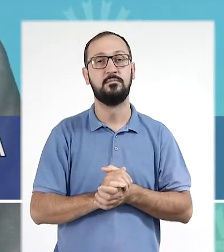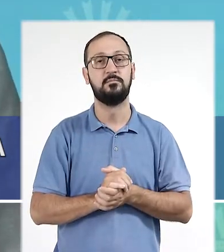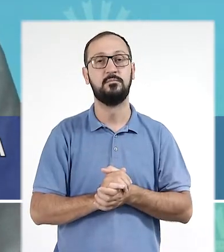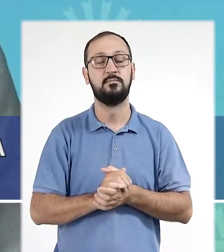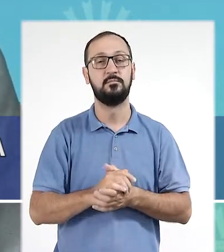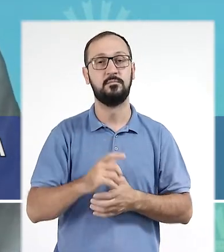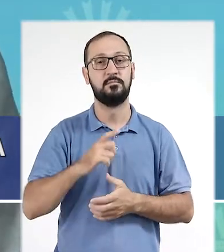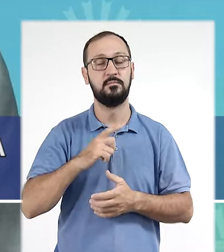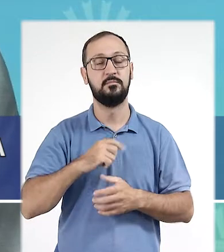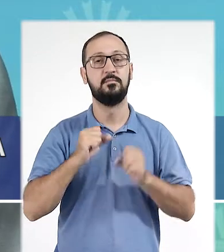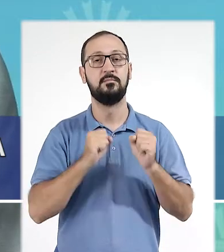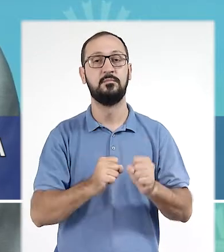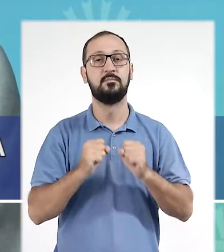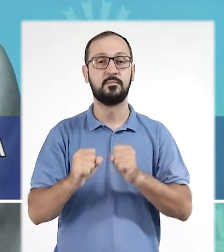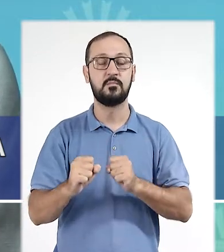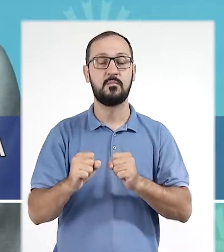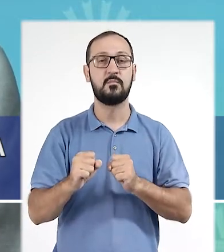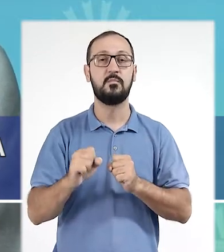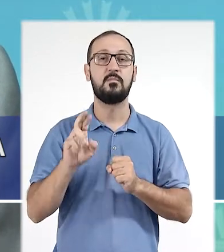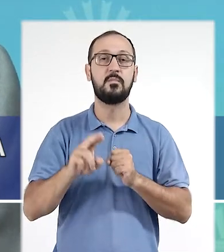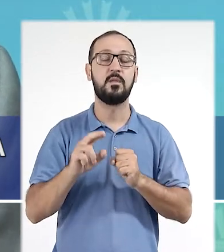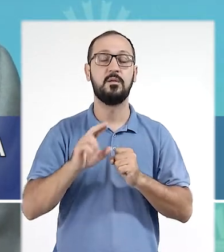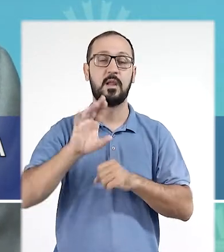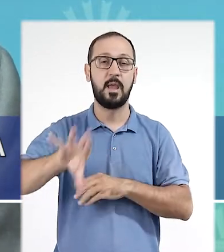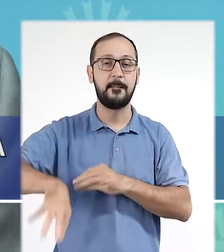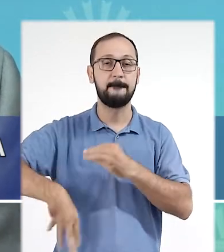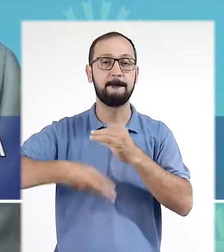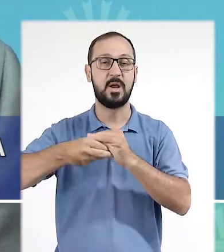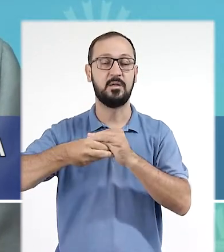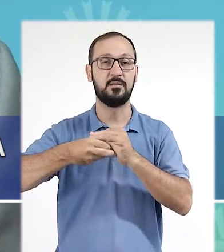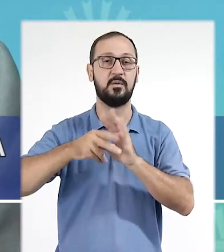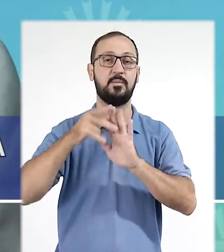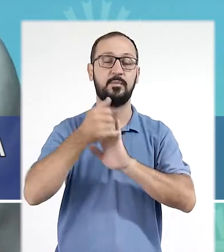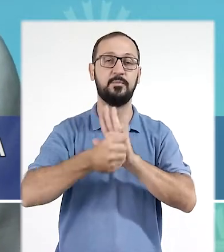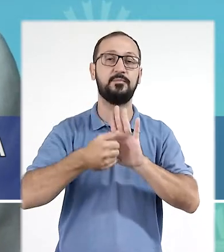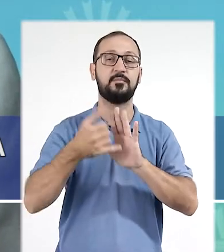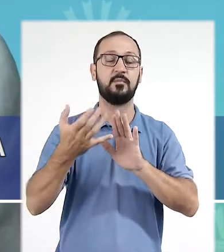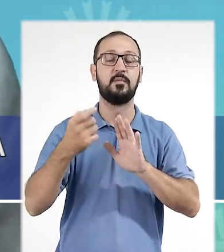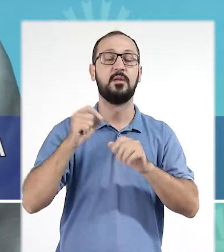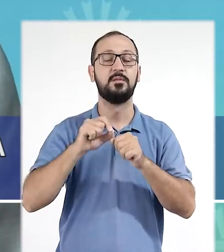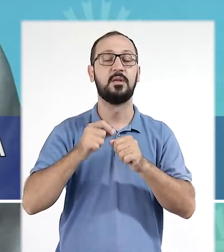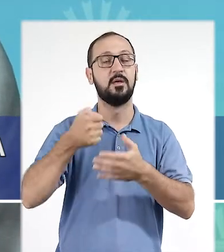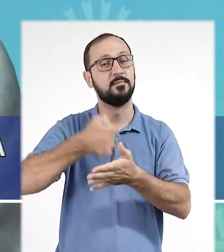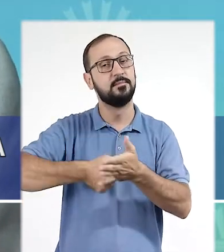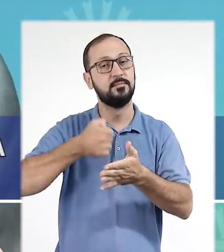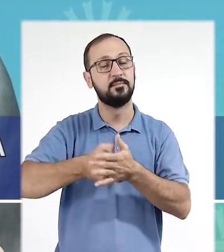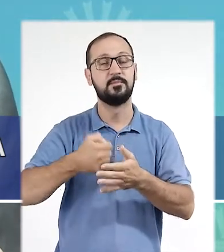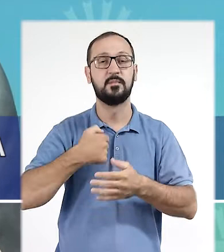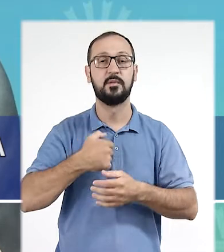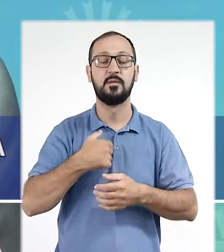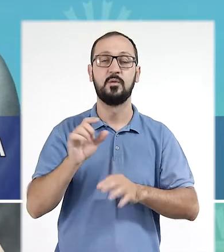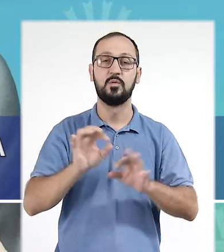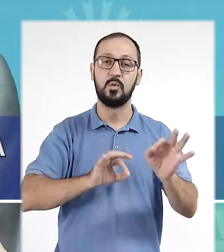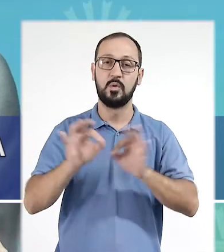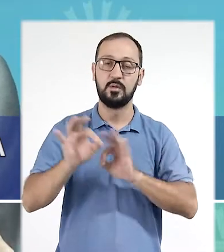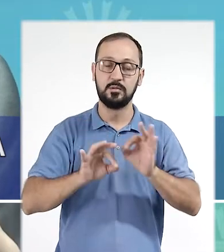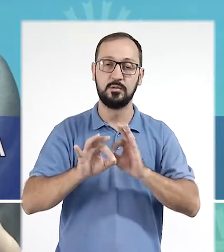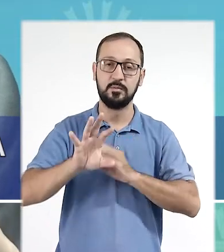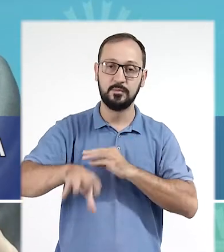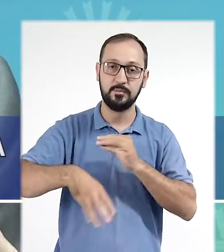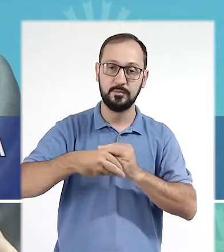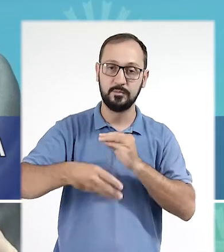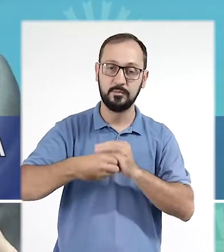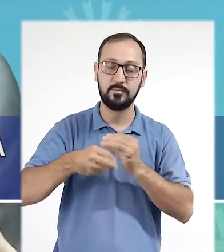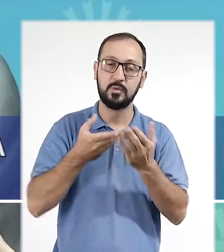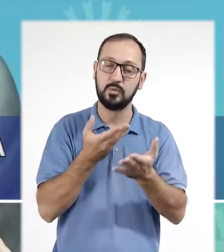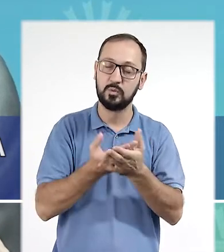Tem a possibilidade, o instrumento da emenda ao projeto. E é isso que nós vamos fazer. Eu mesmo estou preparando